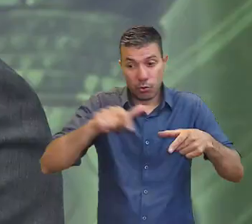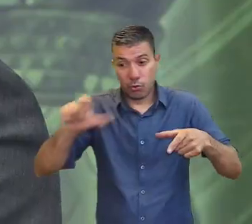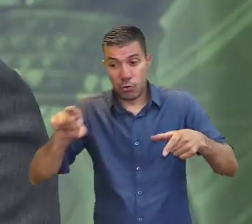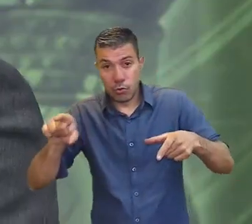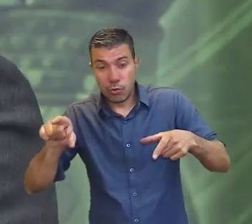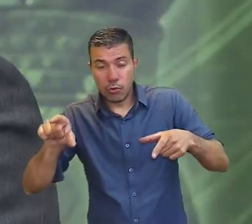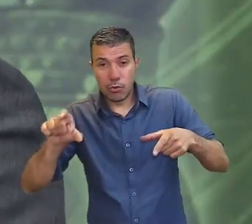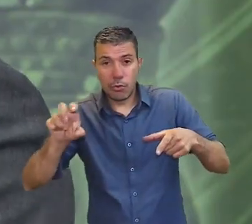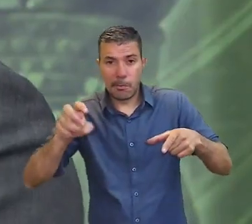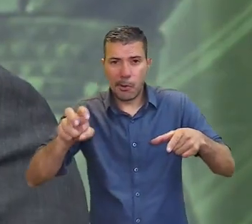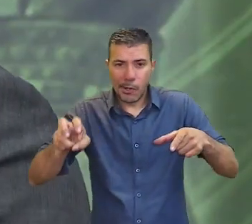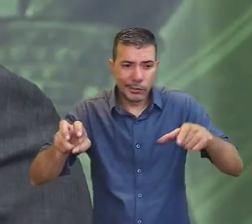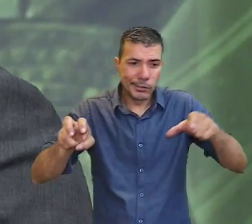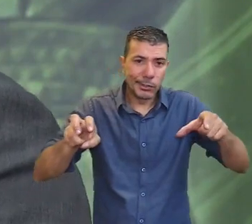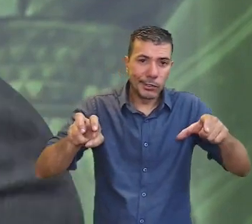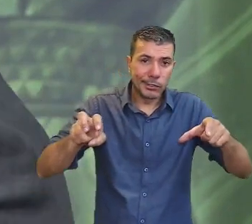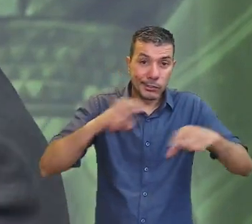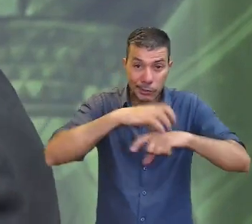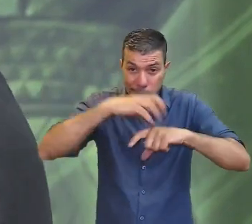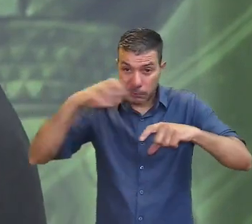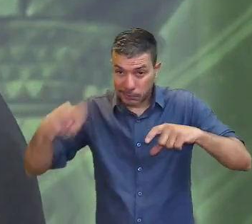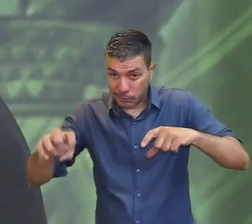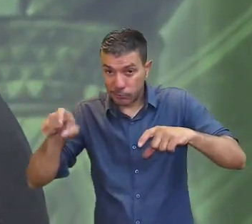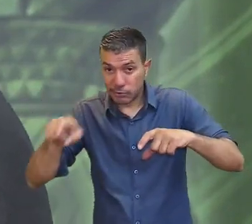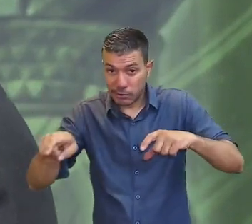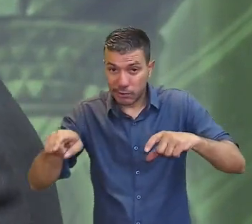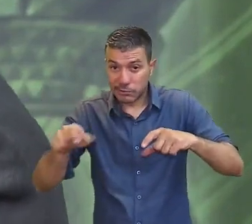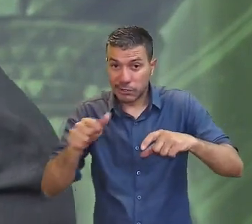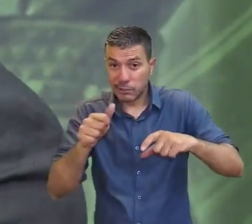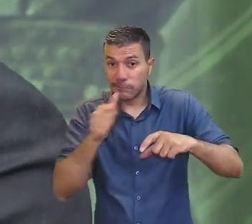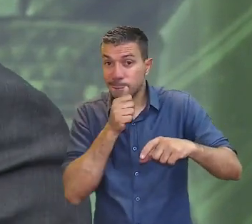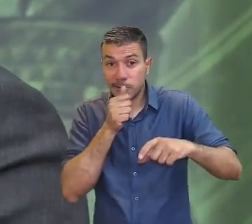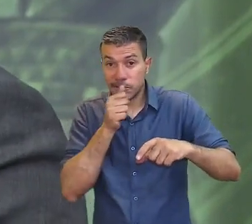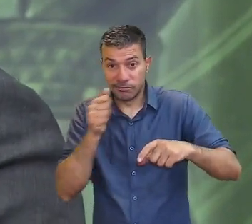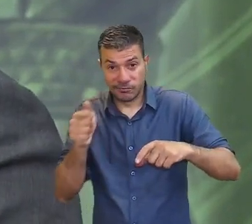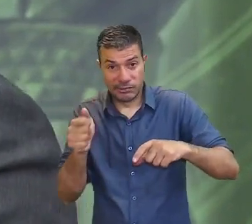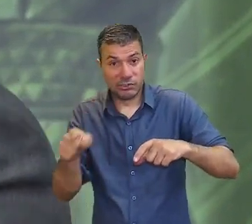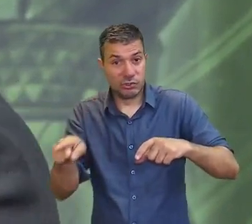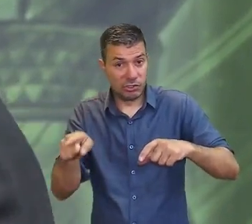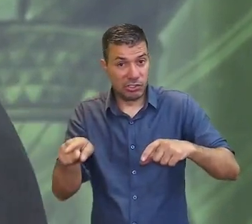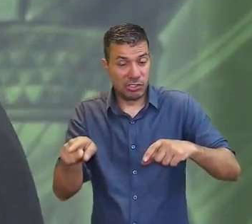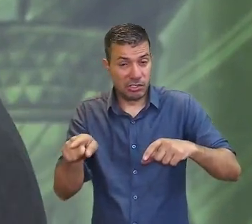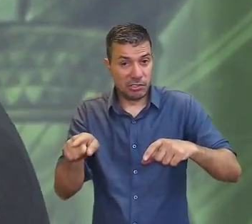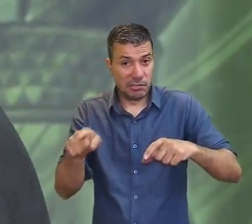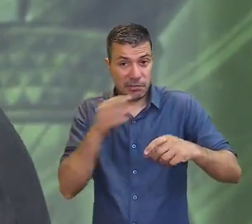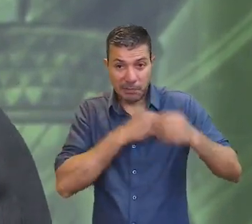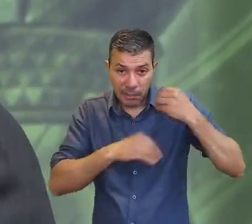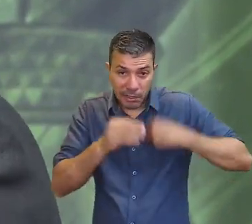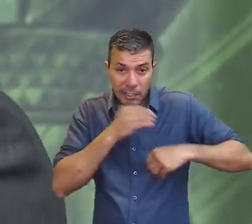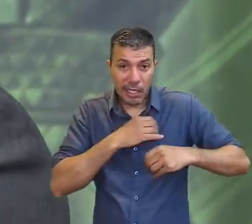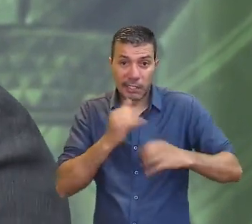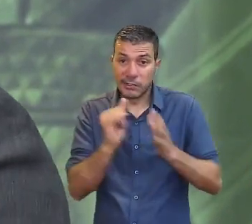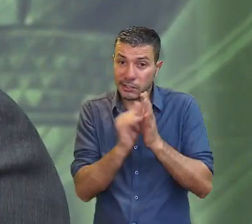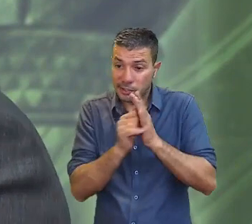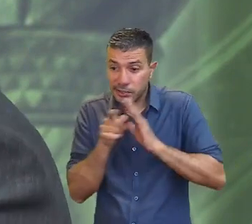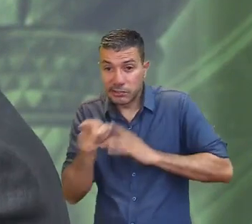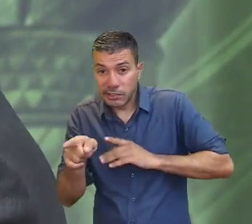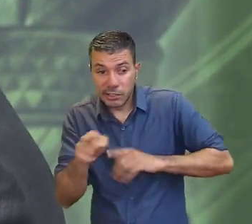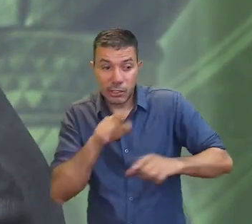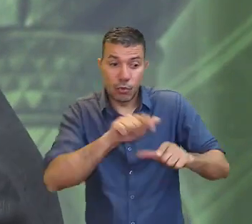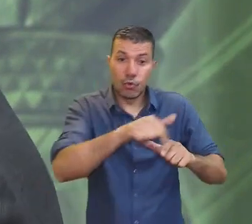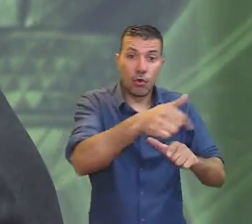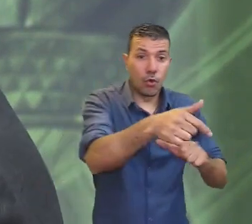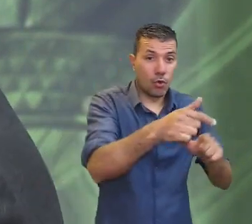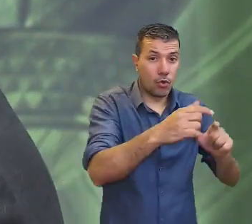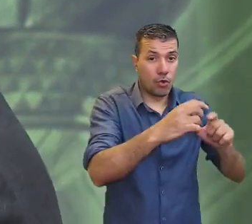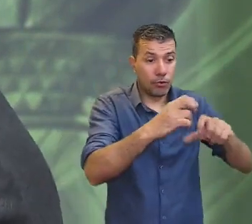bode expiatório, que seria sacrificado como propiciação pelos pecados. E o outro